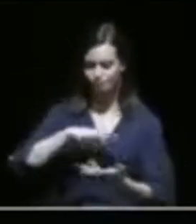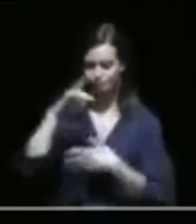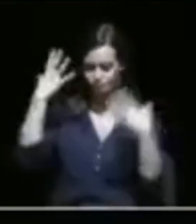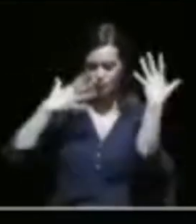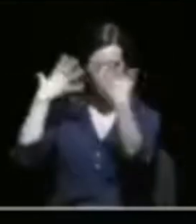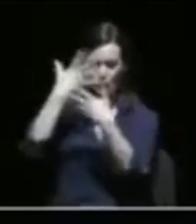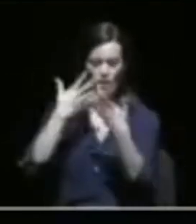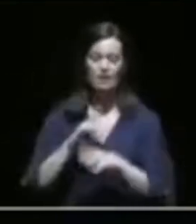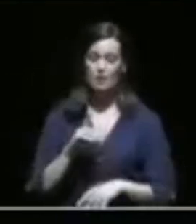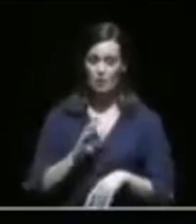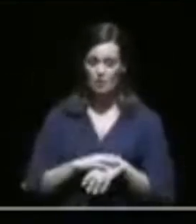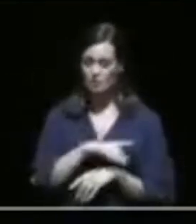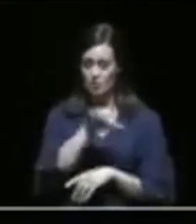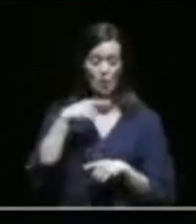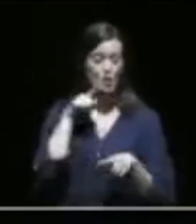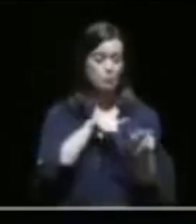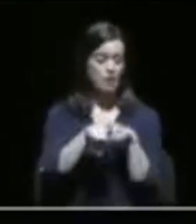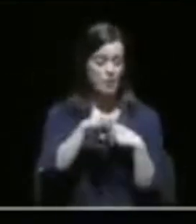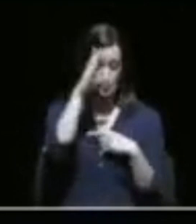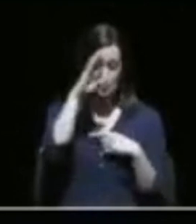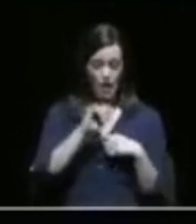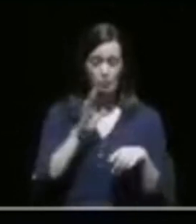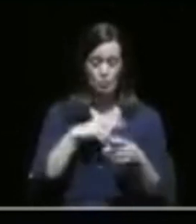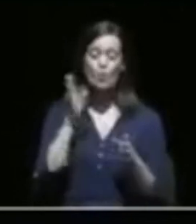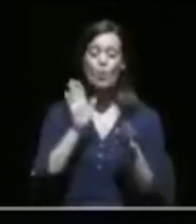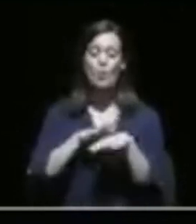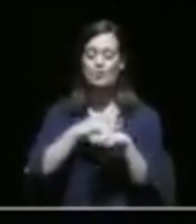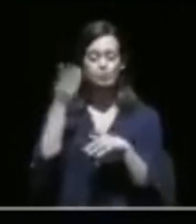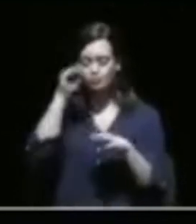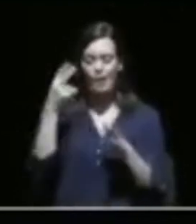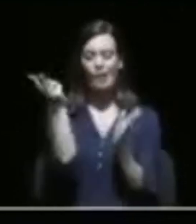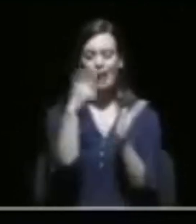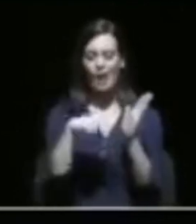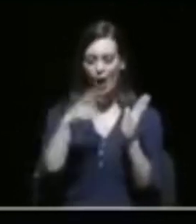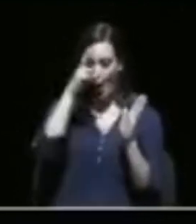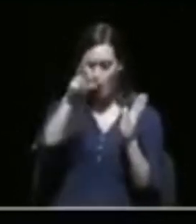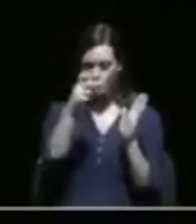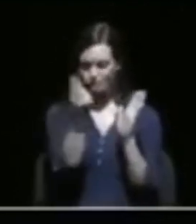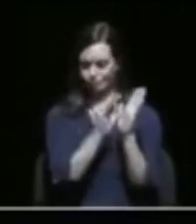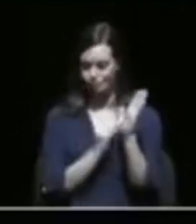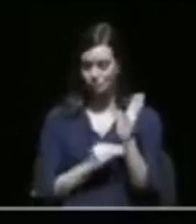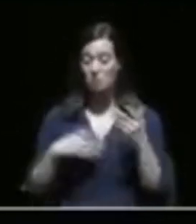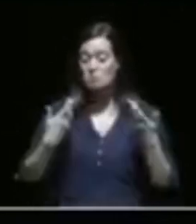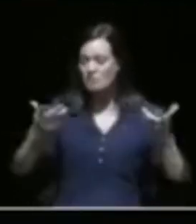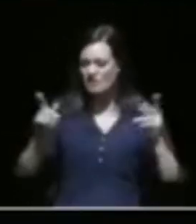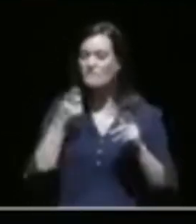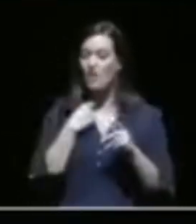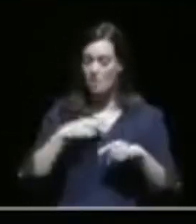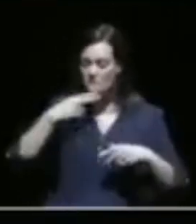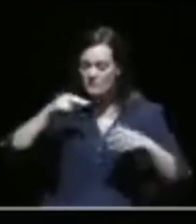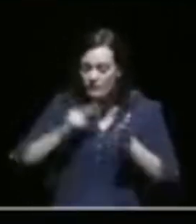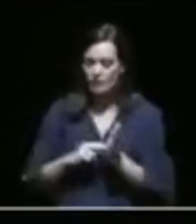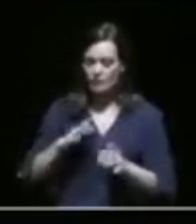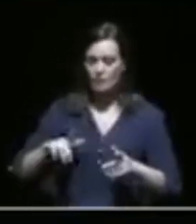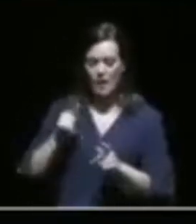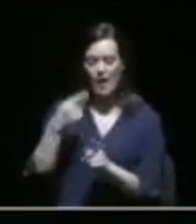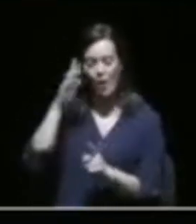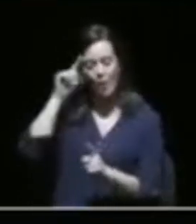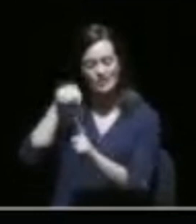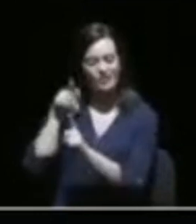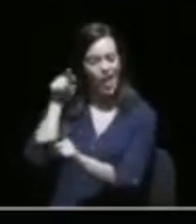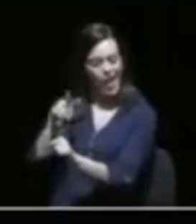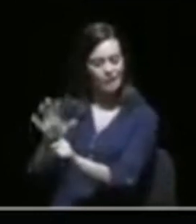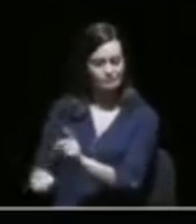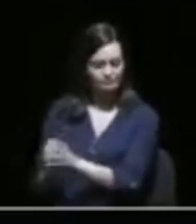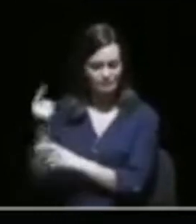época, penso que os senhores deputados não sabem ler russo. Se virem os documentos da época, percebe-se que essa fome foi provocada de forma intencional. Por